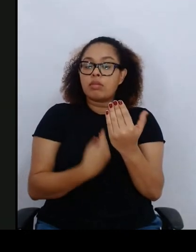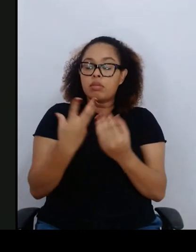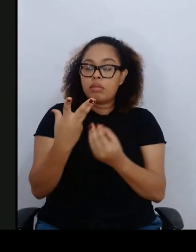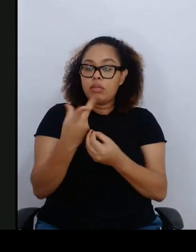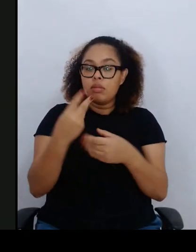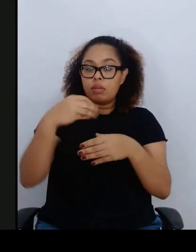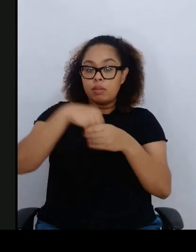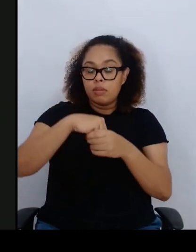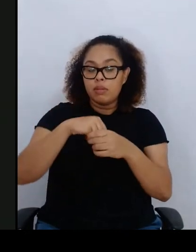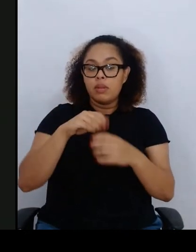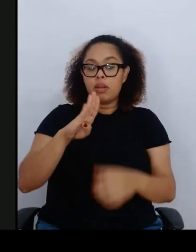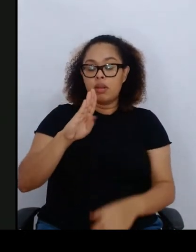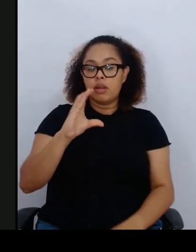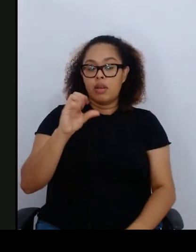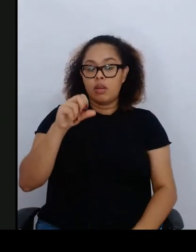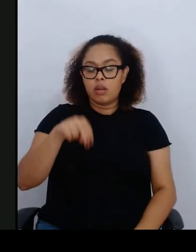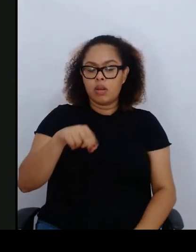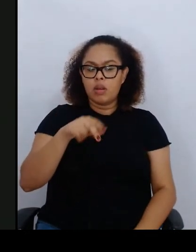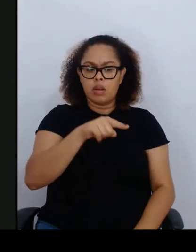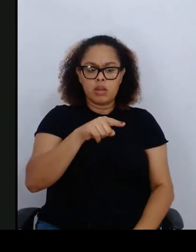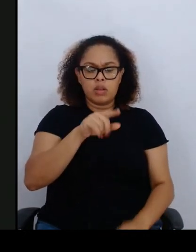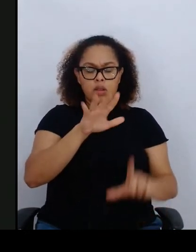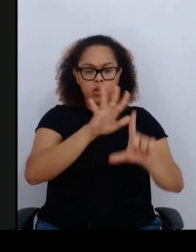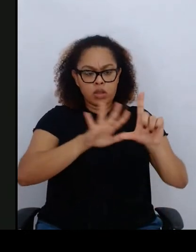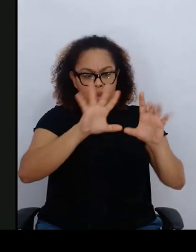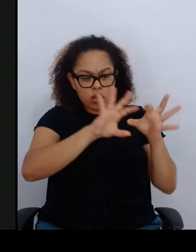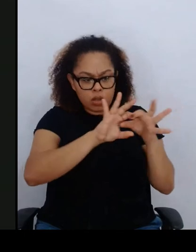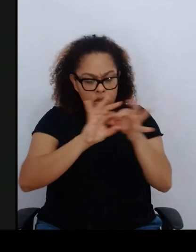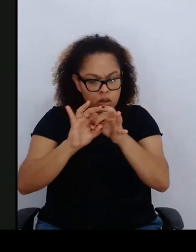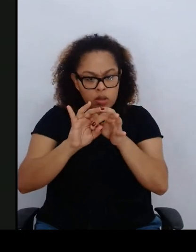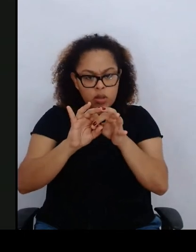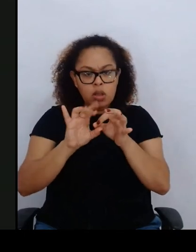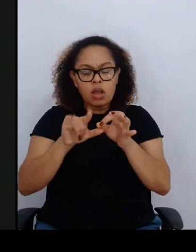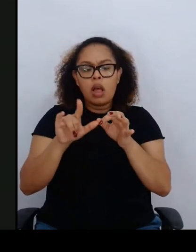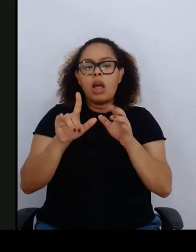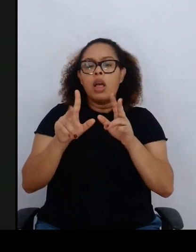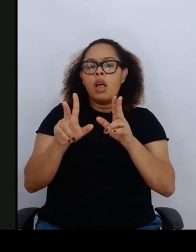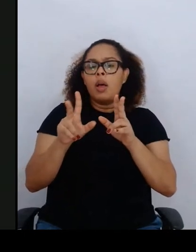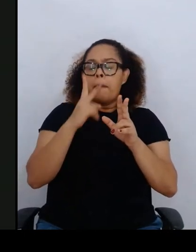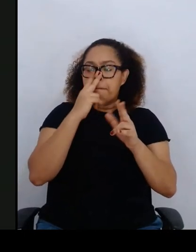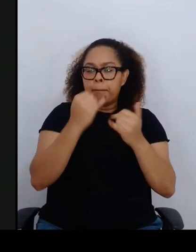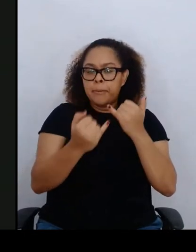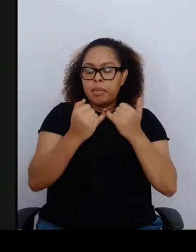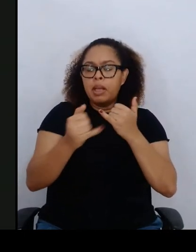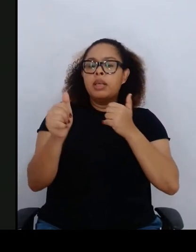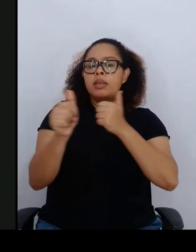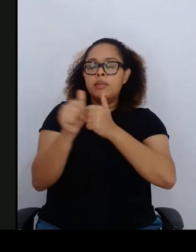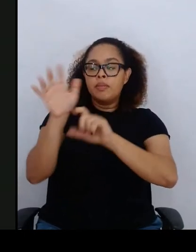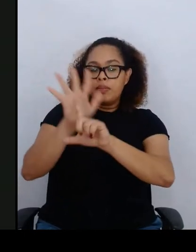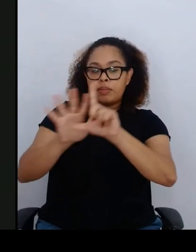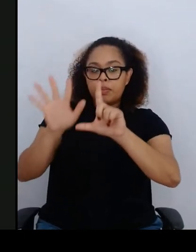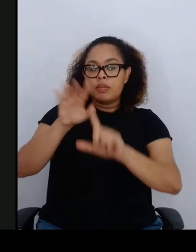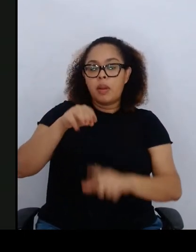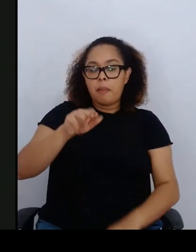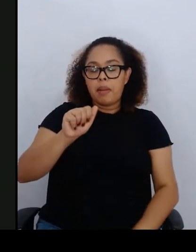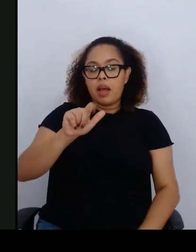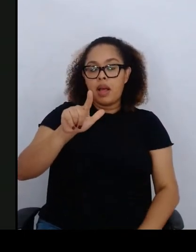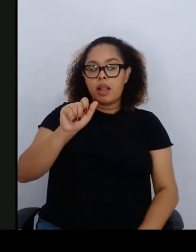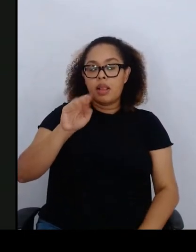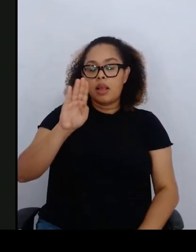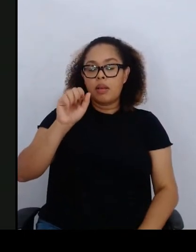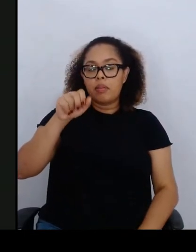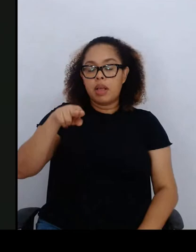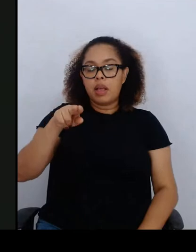inclusive é parecido com o cenário de paisagem próxima a malabata ele caminha por uma plataforma